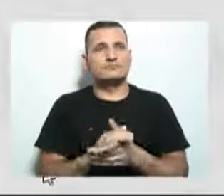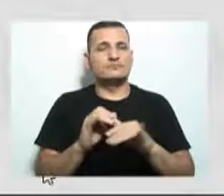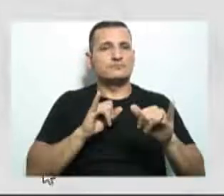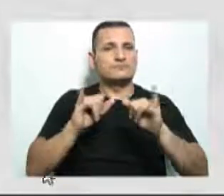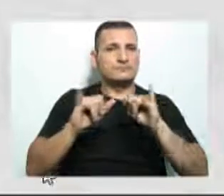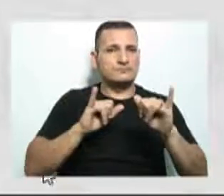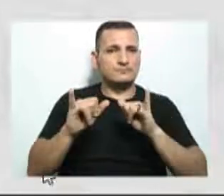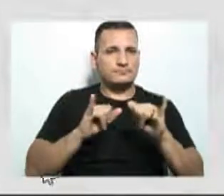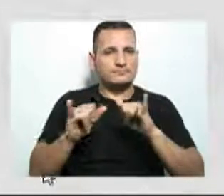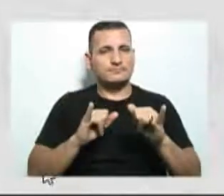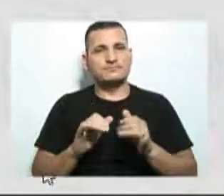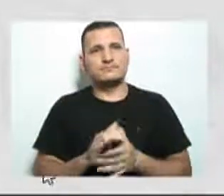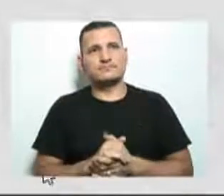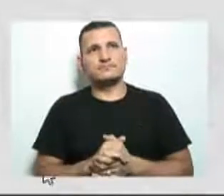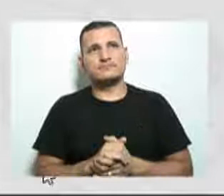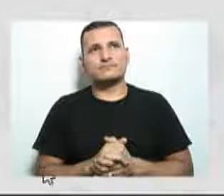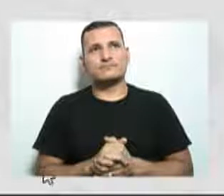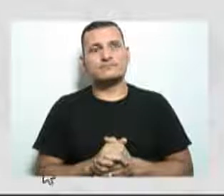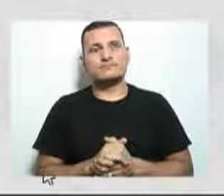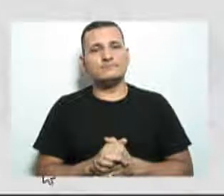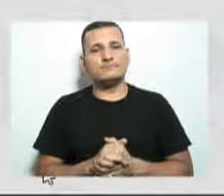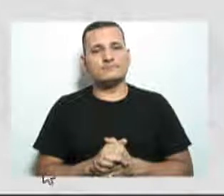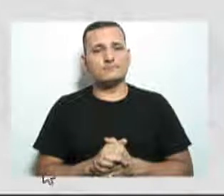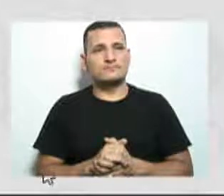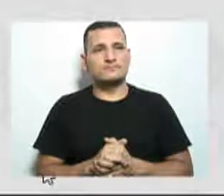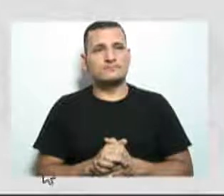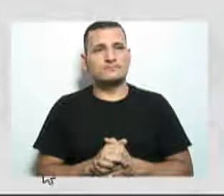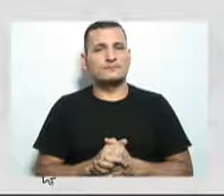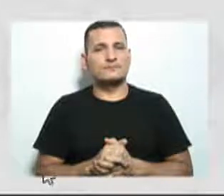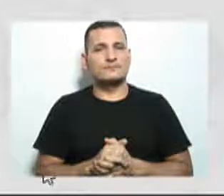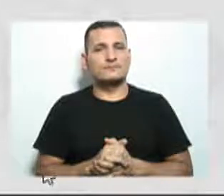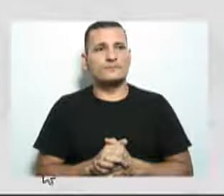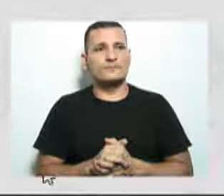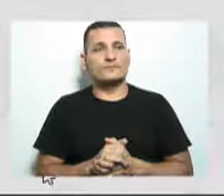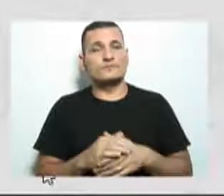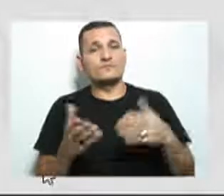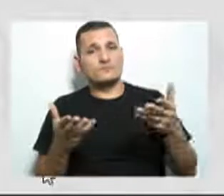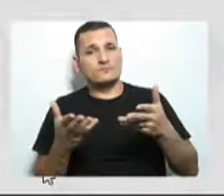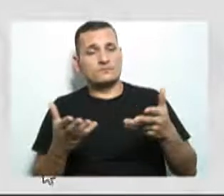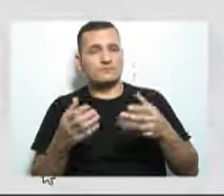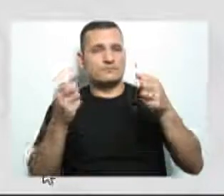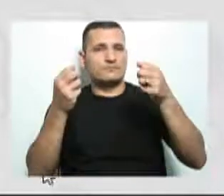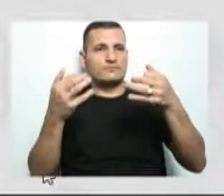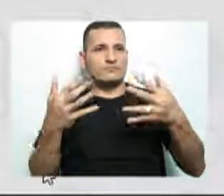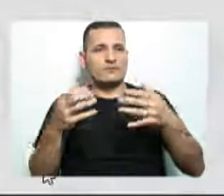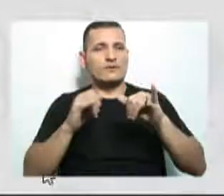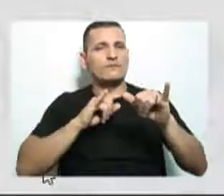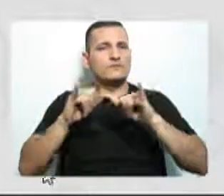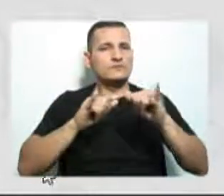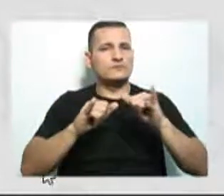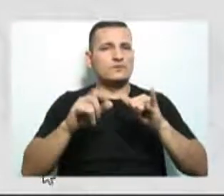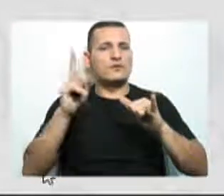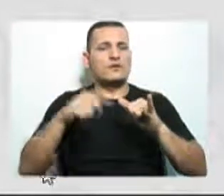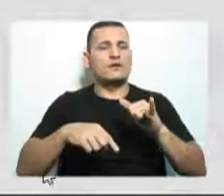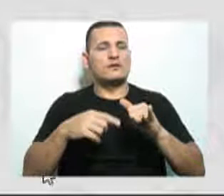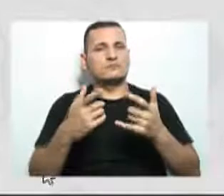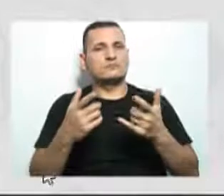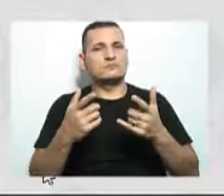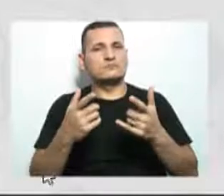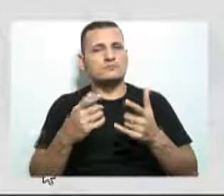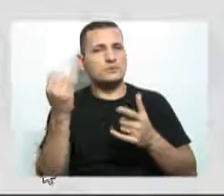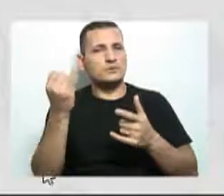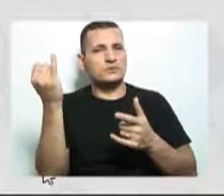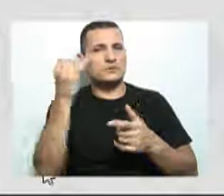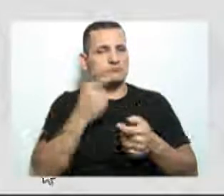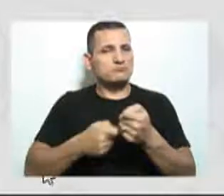Informação. Tá vendo aí? Última e não menos importante. Nós hoje falamos que a informação é a alma do negócio, né? Hoje nós